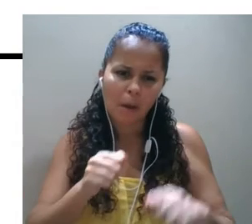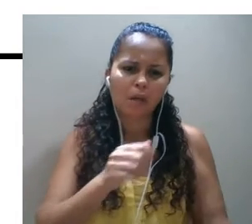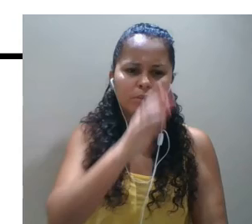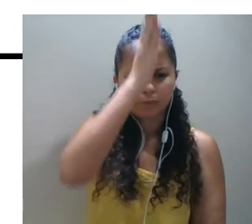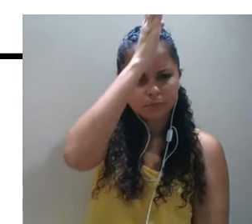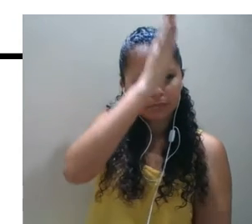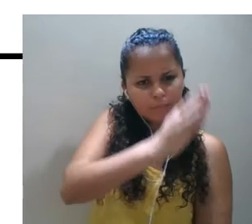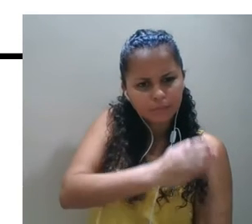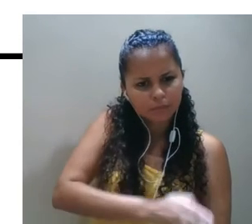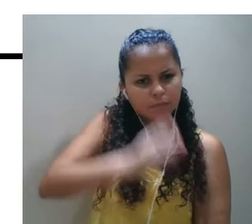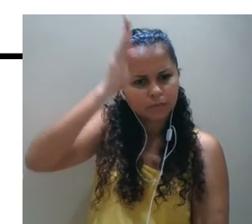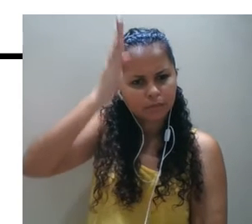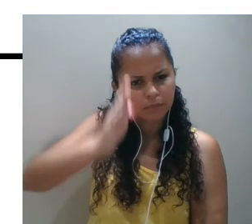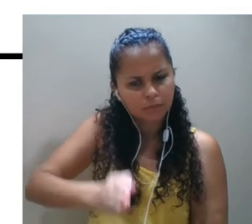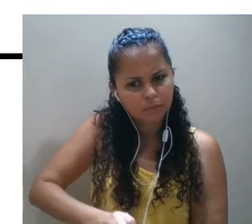né, ó.